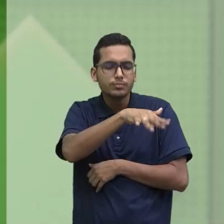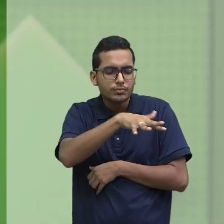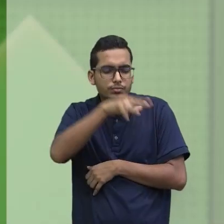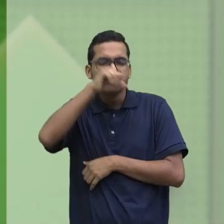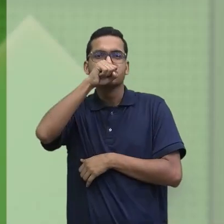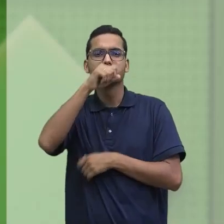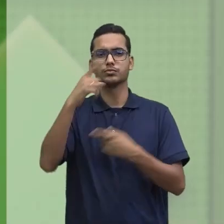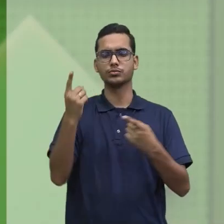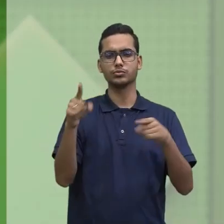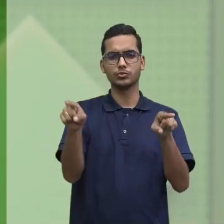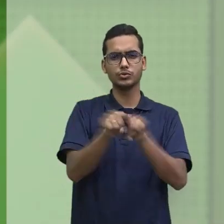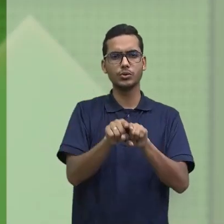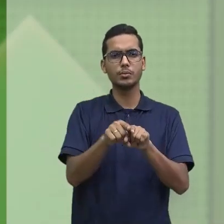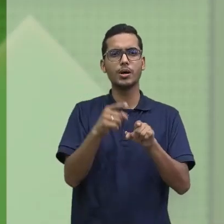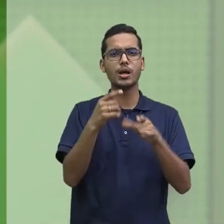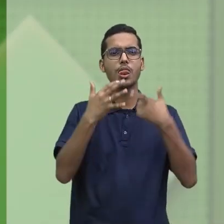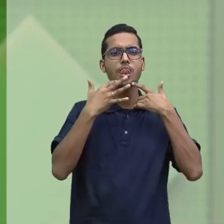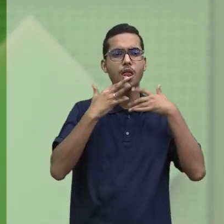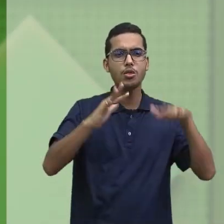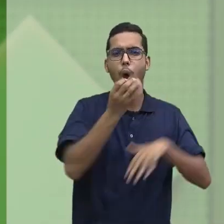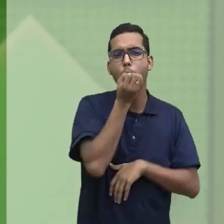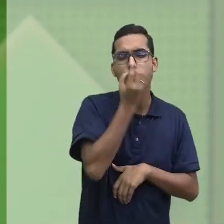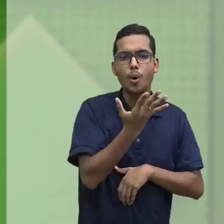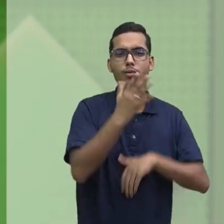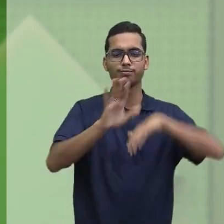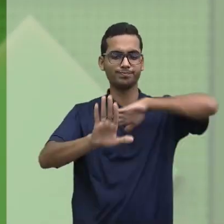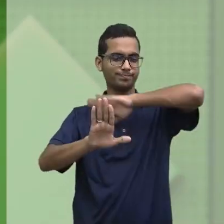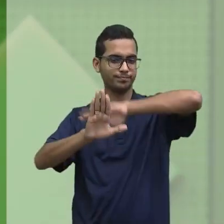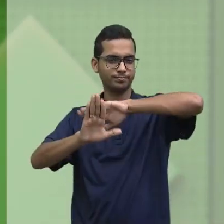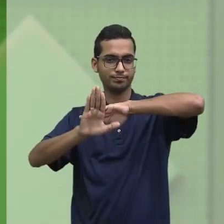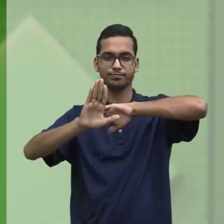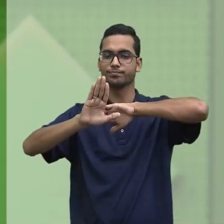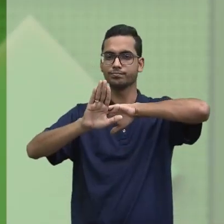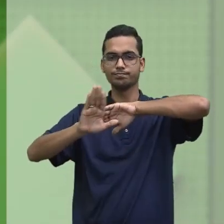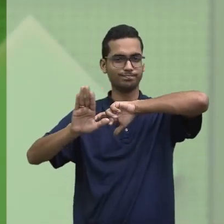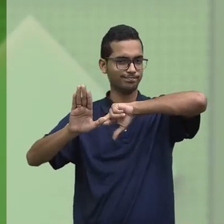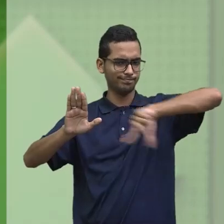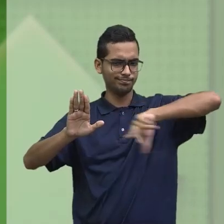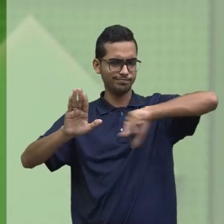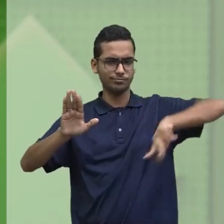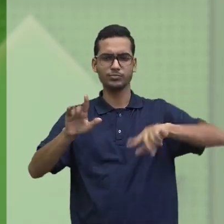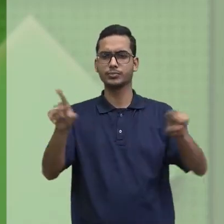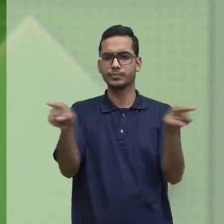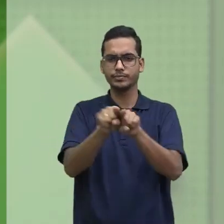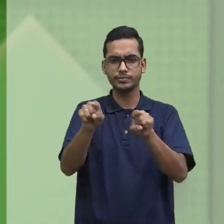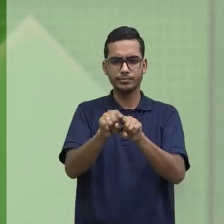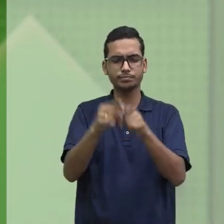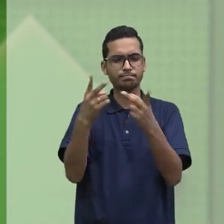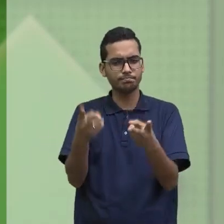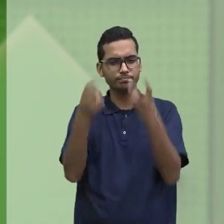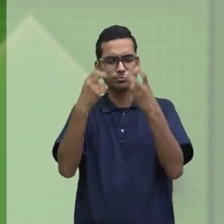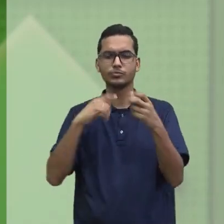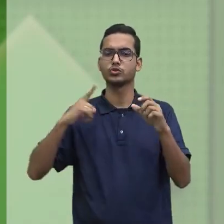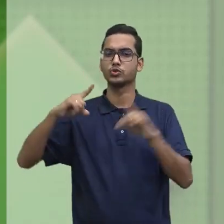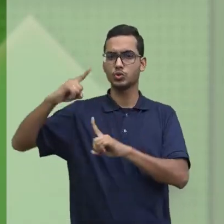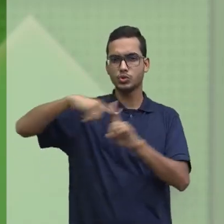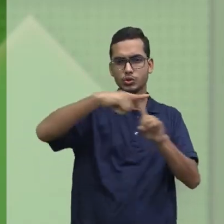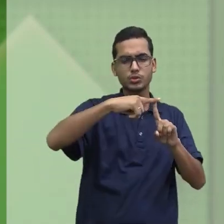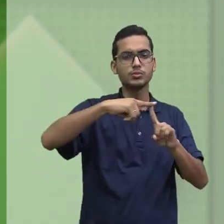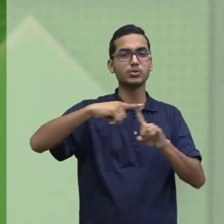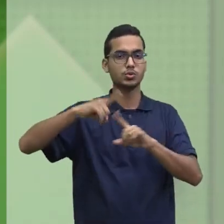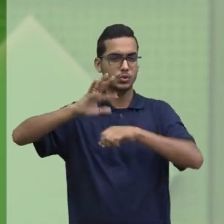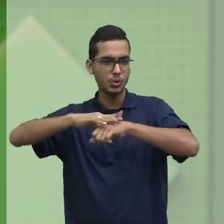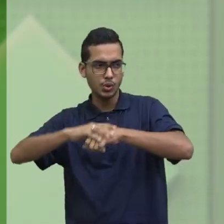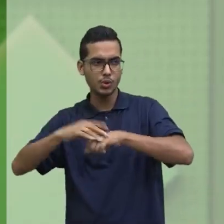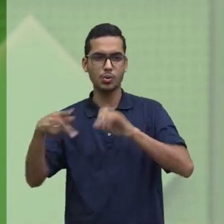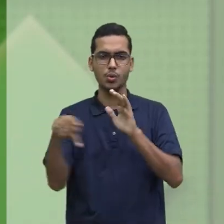seu organismo, né? E não é por acaso que a gente vê aumentar nos últimos anos o índice de doenças como câncer, né? Câncer